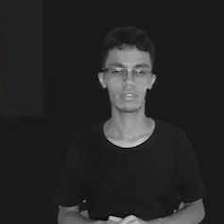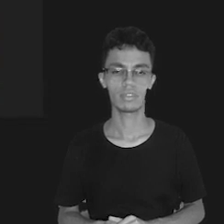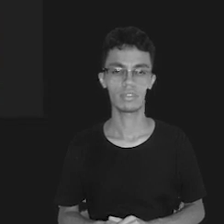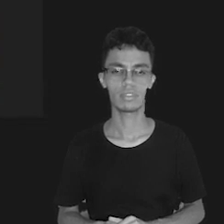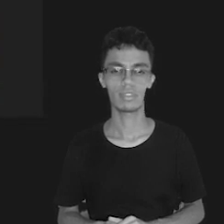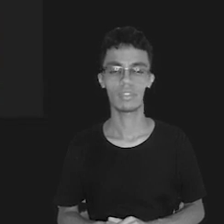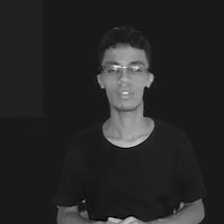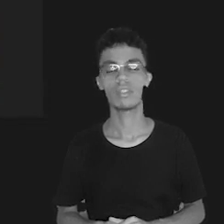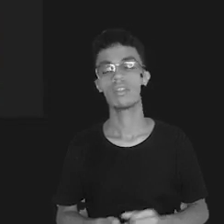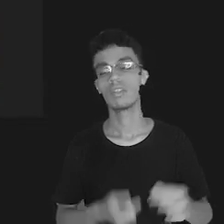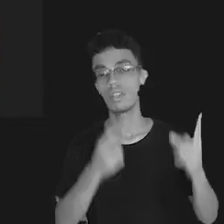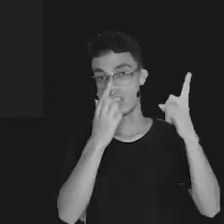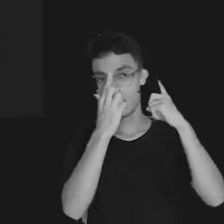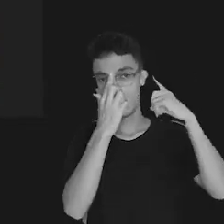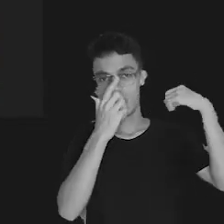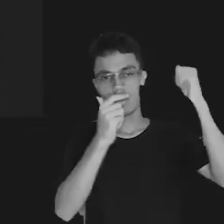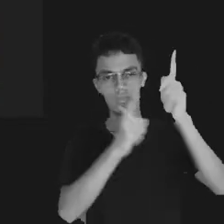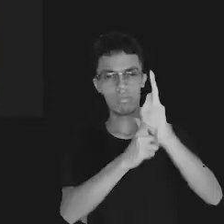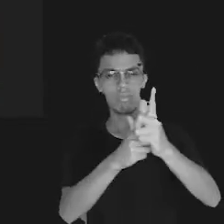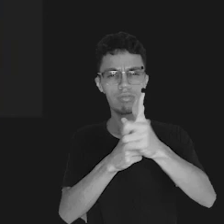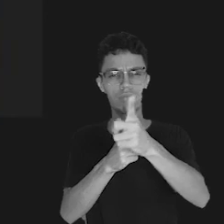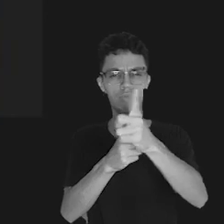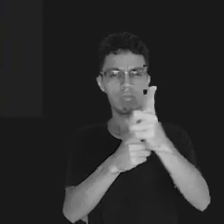vigorosa de metralhadoras.